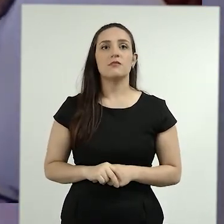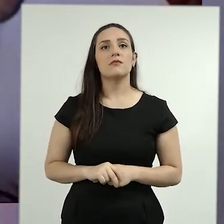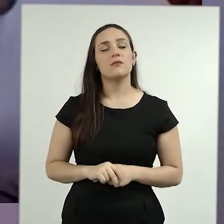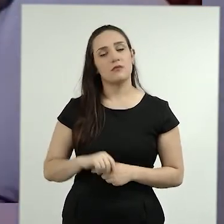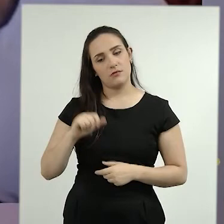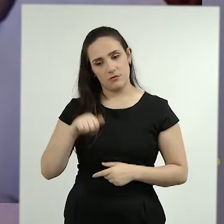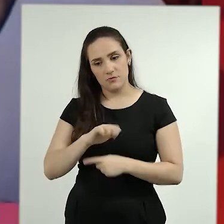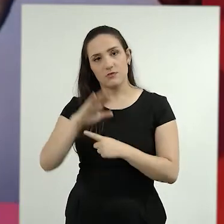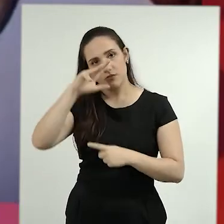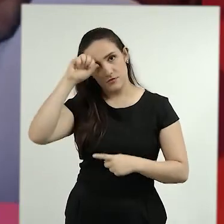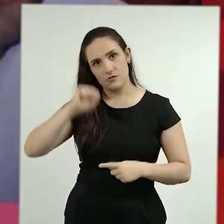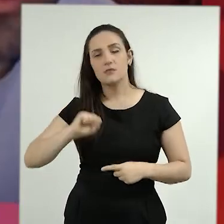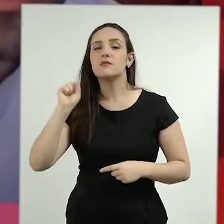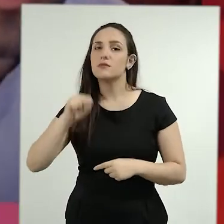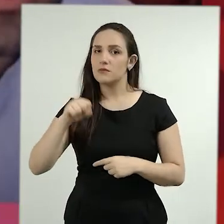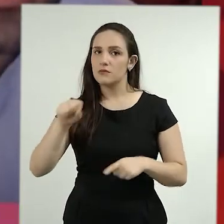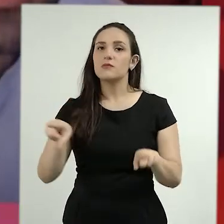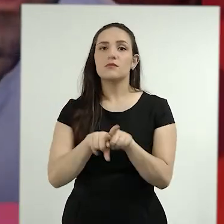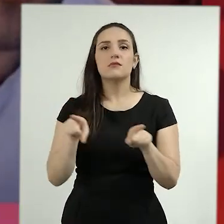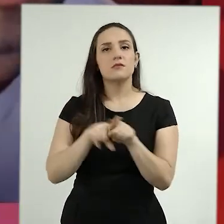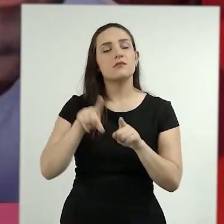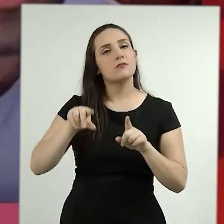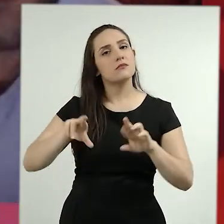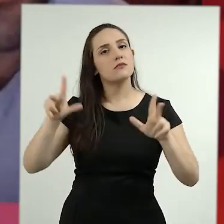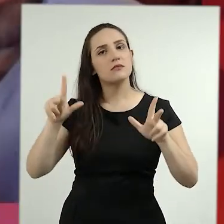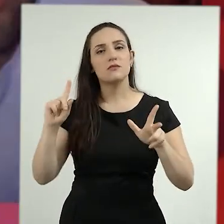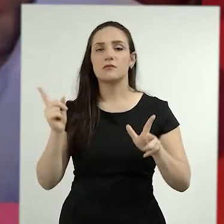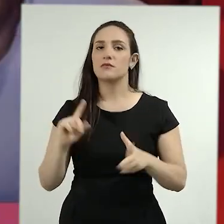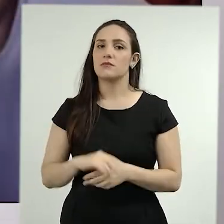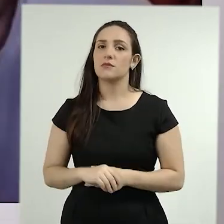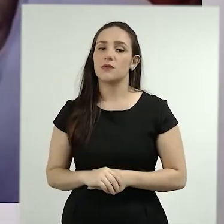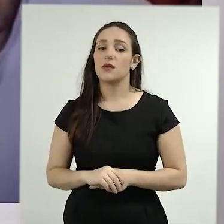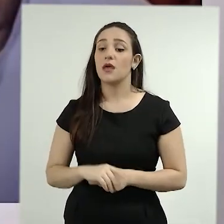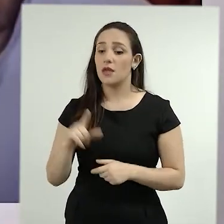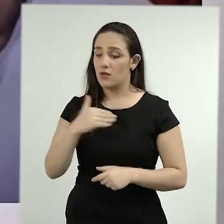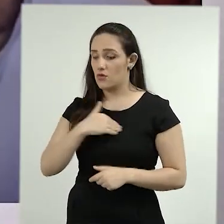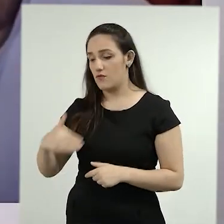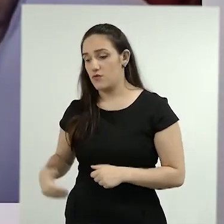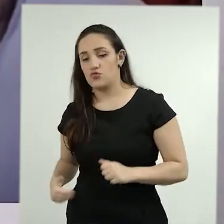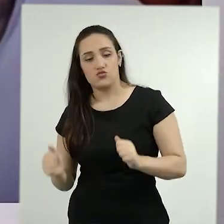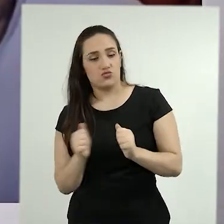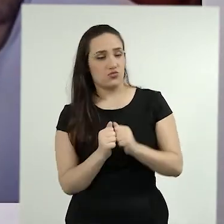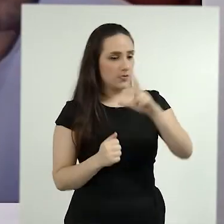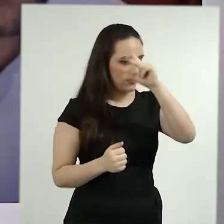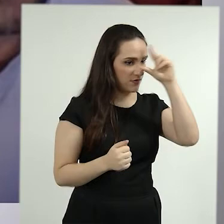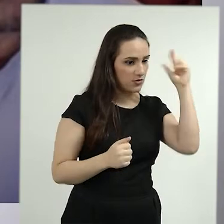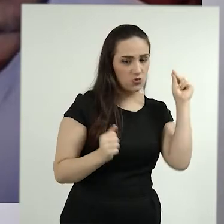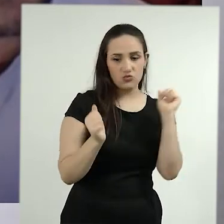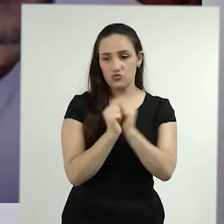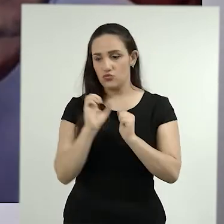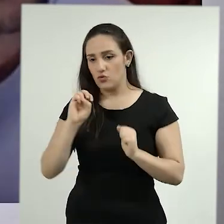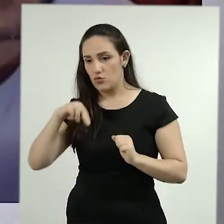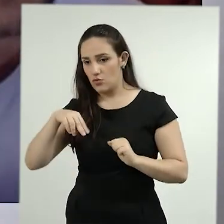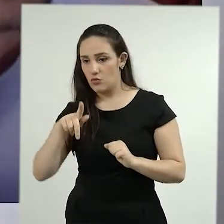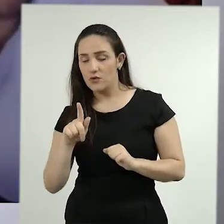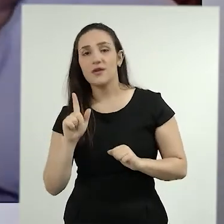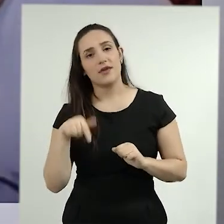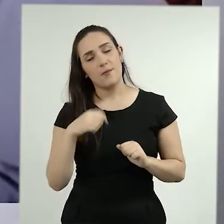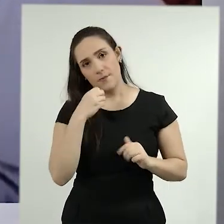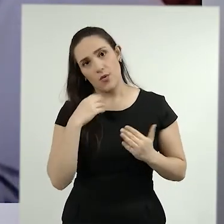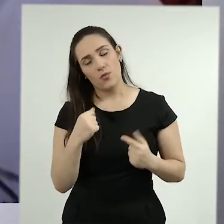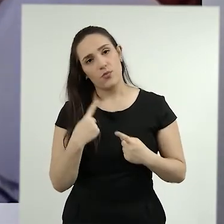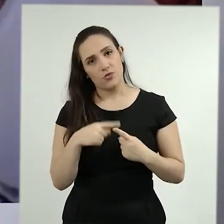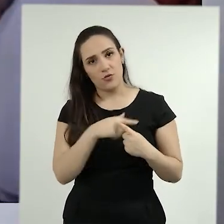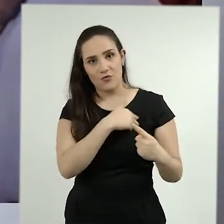os sentidos. E aqui não foi diferente. No Mato Grosso do Sul, a gente tem, como eu mencionei, o governo tem a prefeitura sempre trabalhando em conjunto, e a gente tem essa sorte também